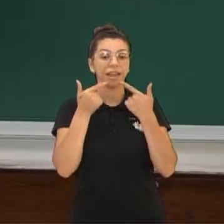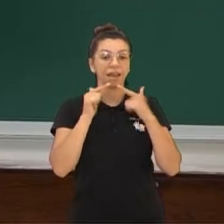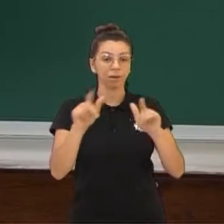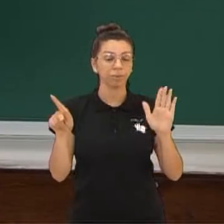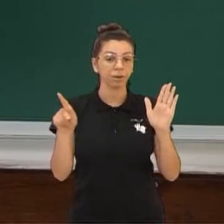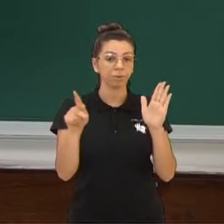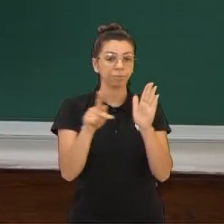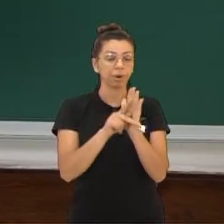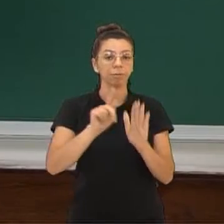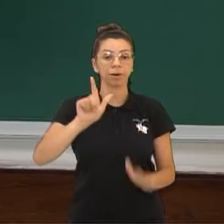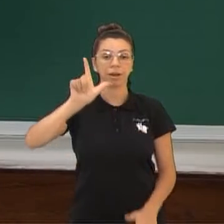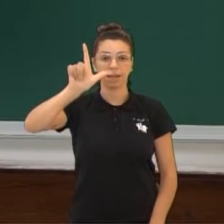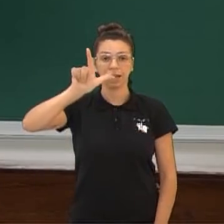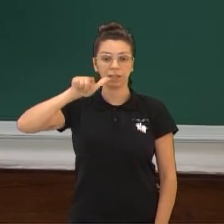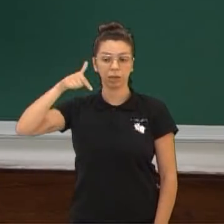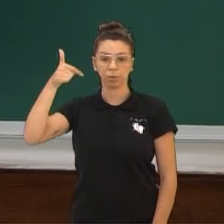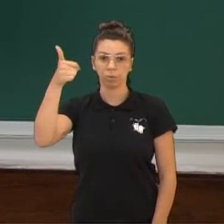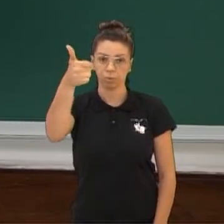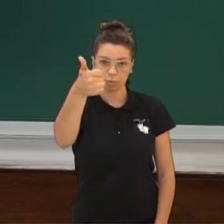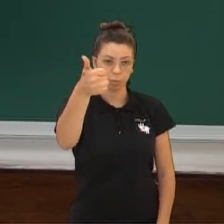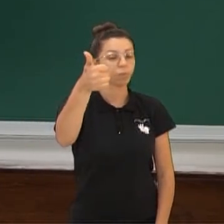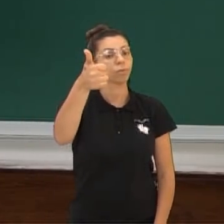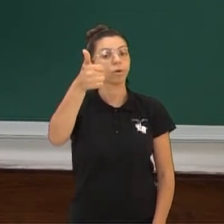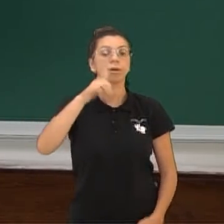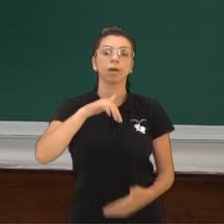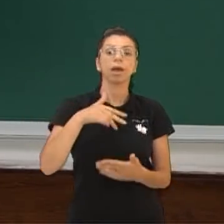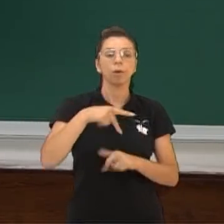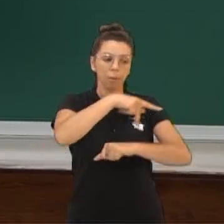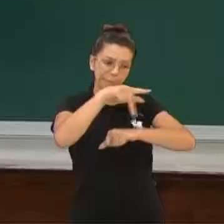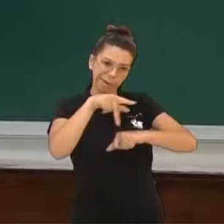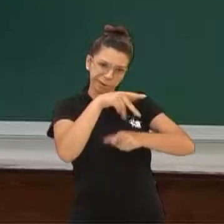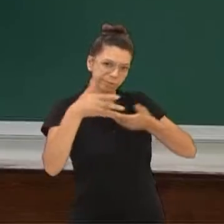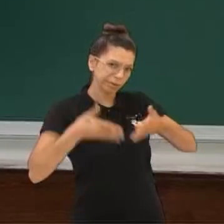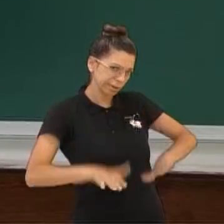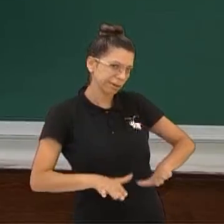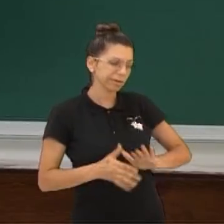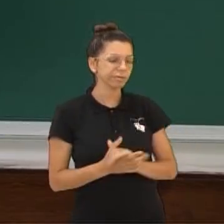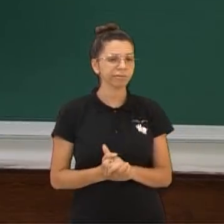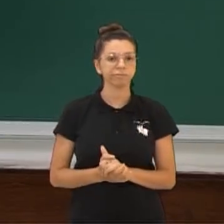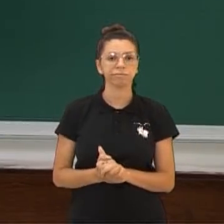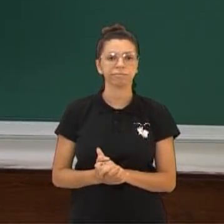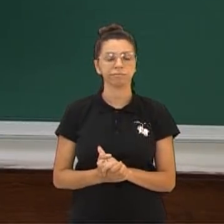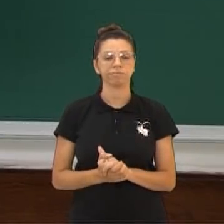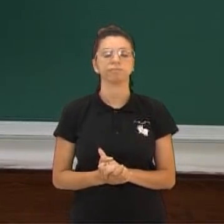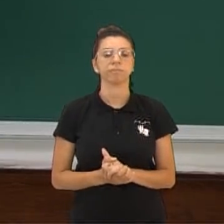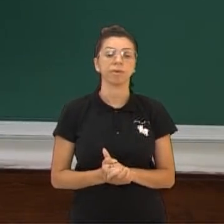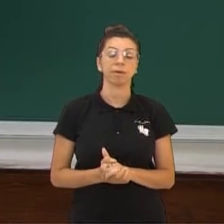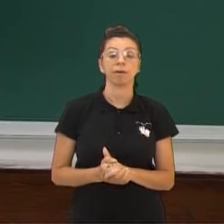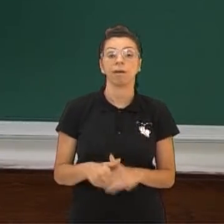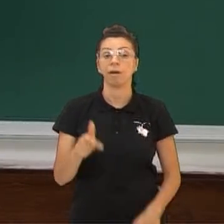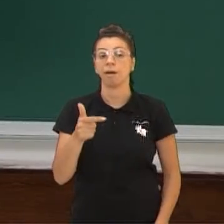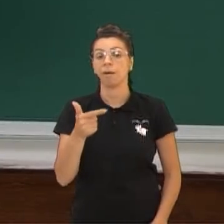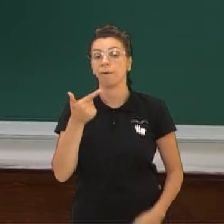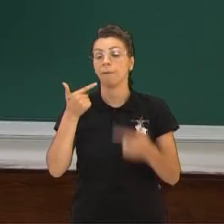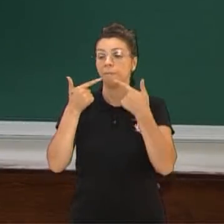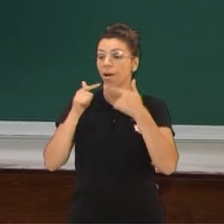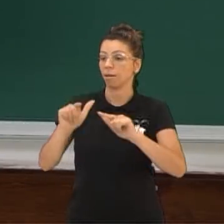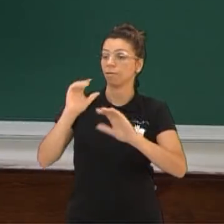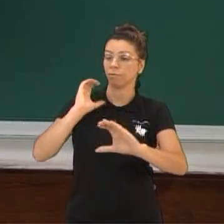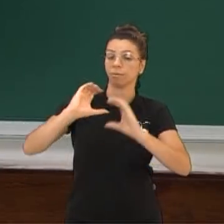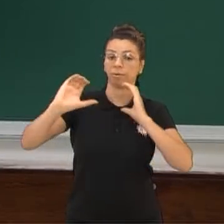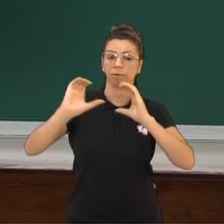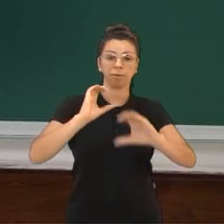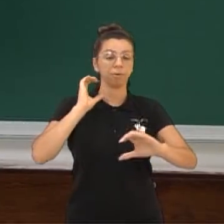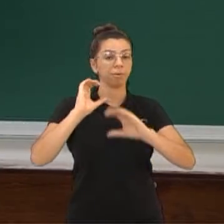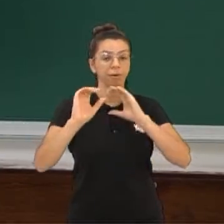materna de cada um. Língua materna é aquela do país em que você nasce. É uma língua usada como meio de comunicação entre pessoas que